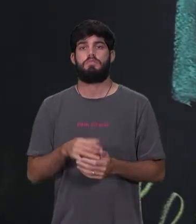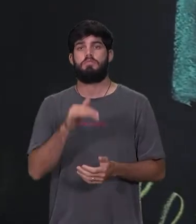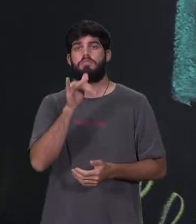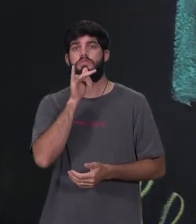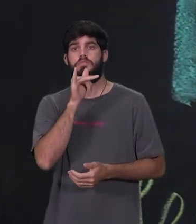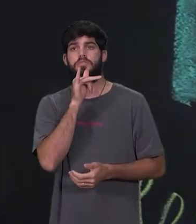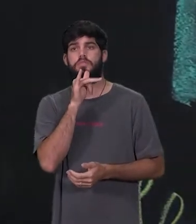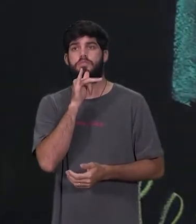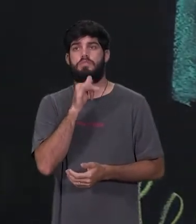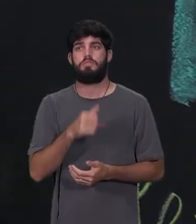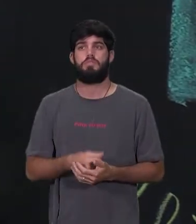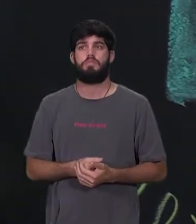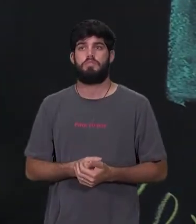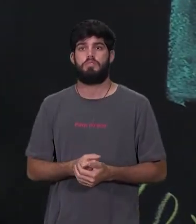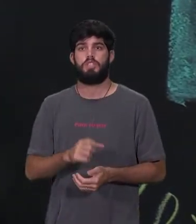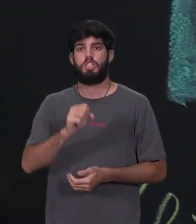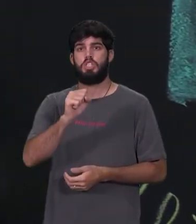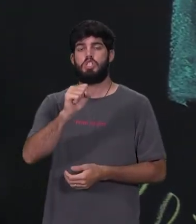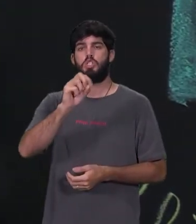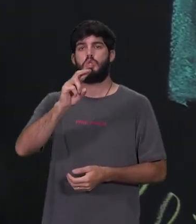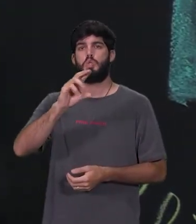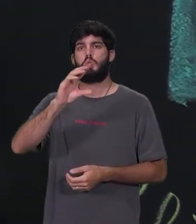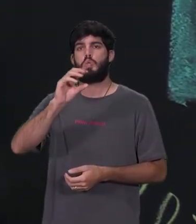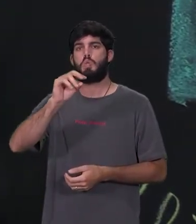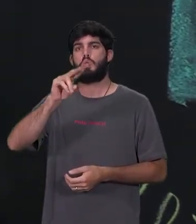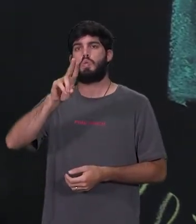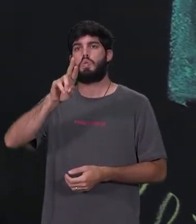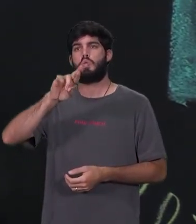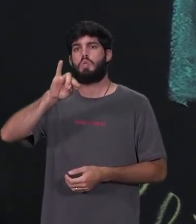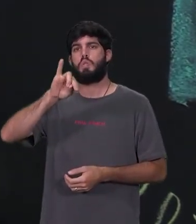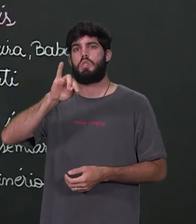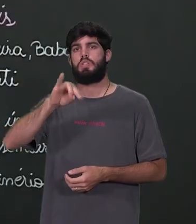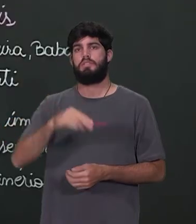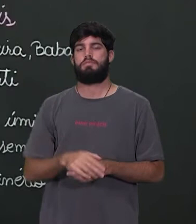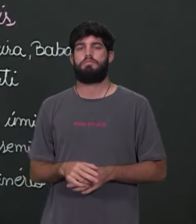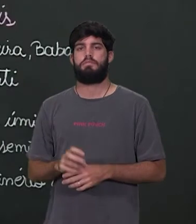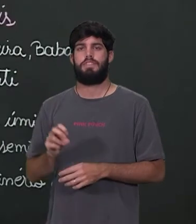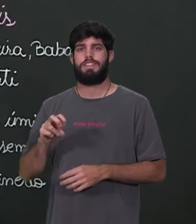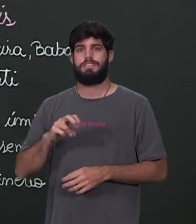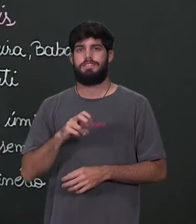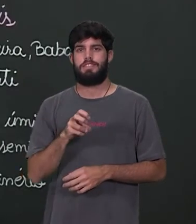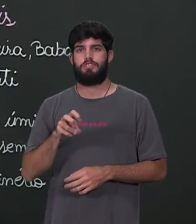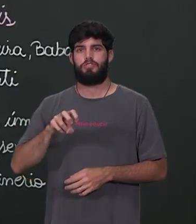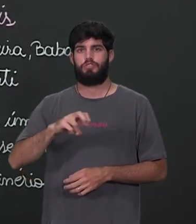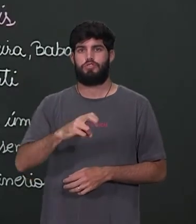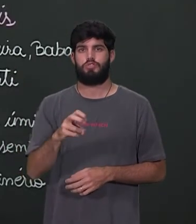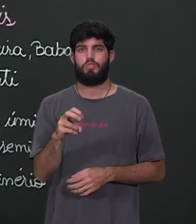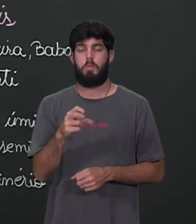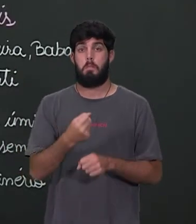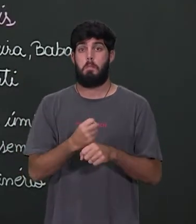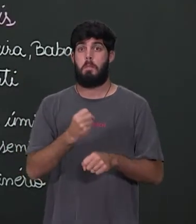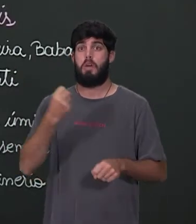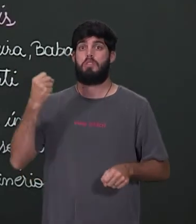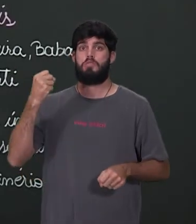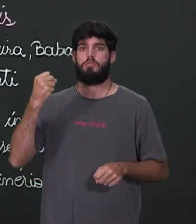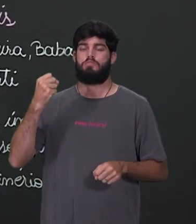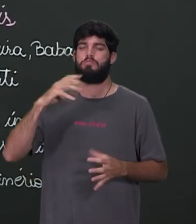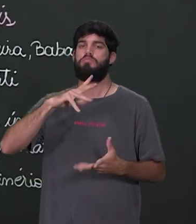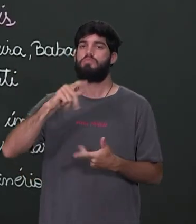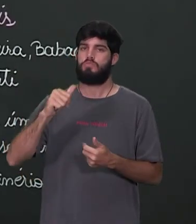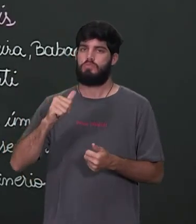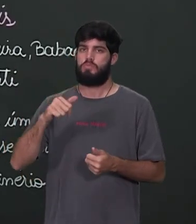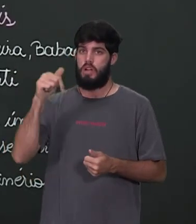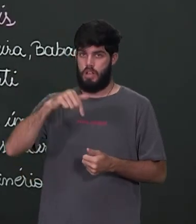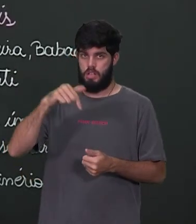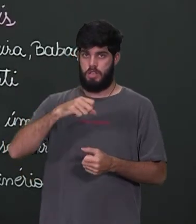por exemplo, sucuri. Já ouviu falar de sucuri? A temida sucuri. Uma das maiores cobras do mundo e a maior cobra do Brasil.